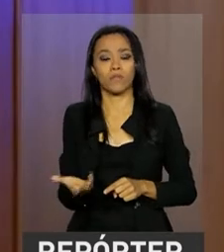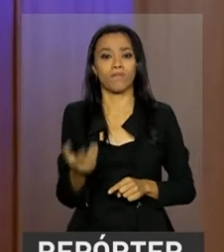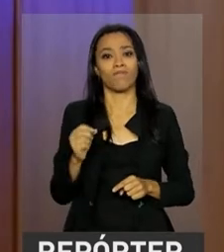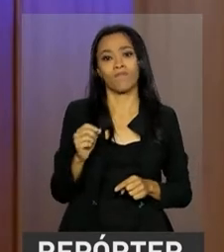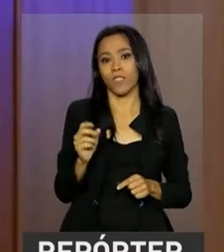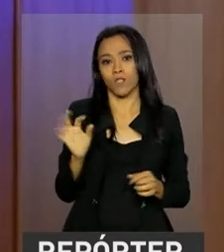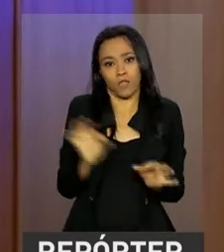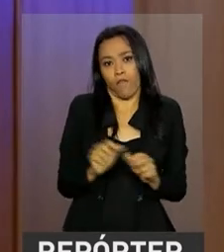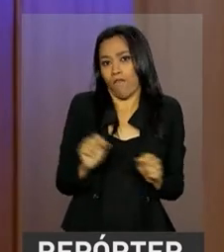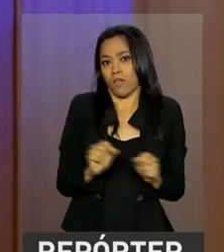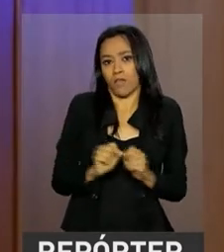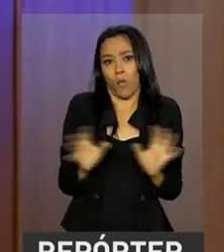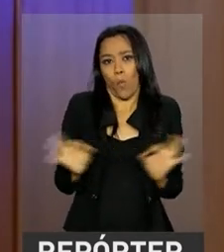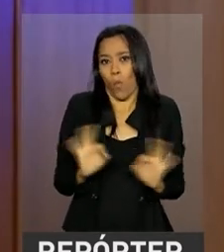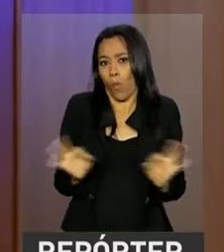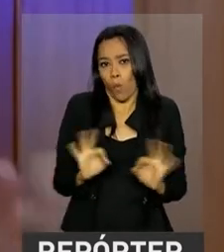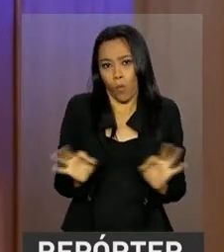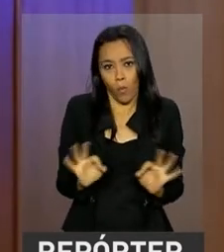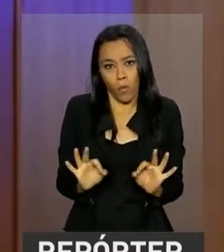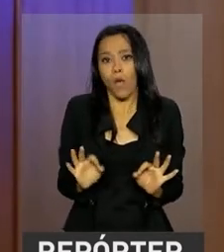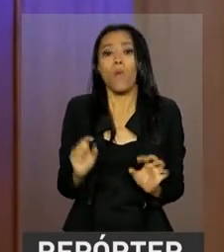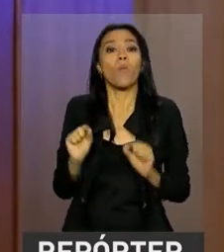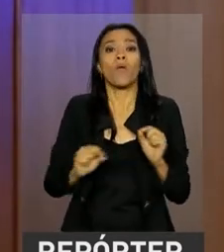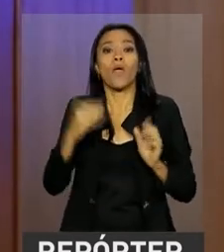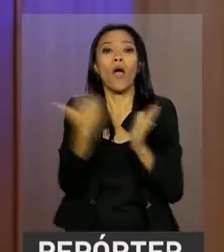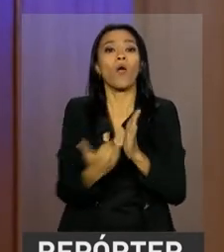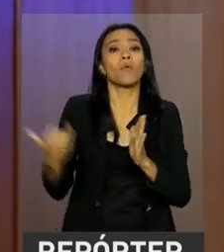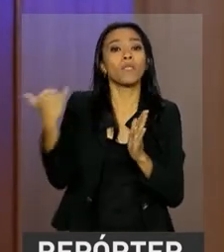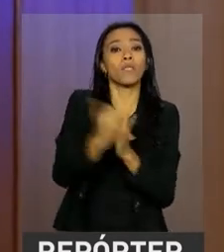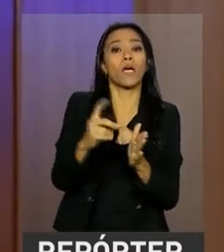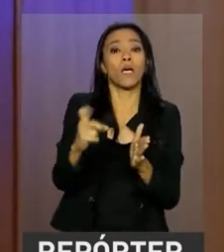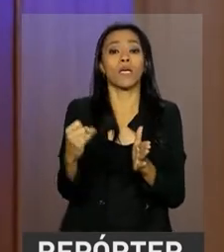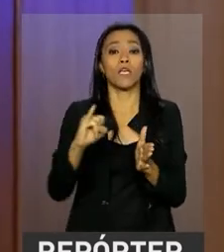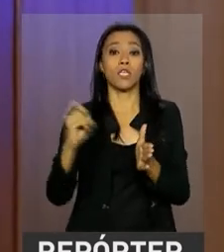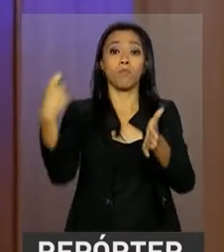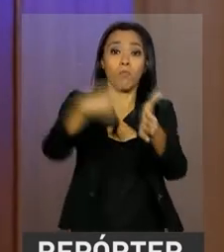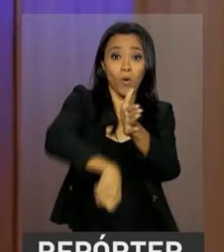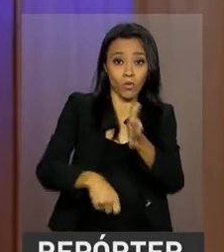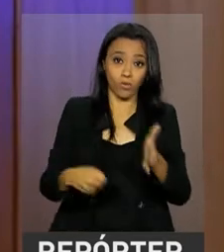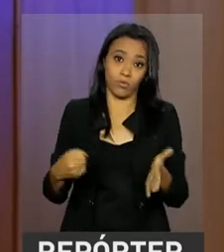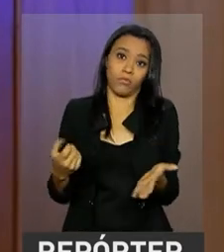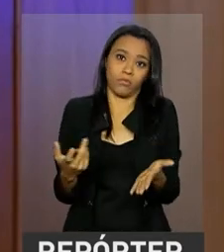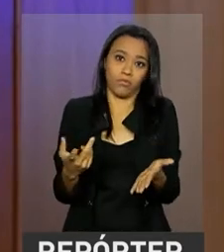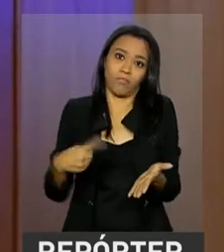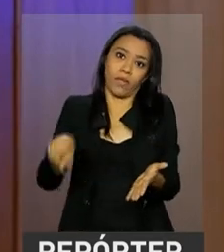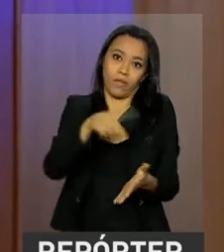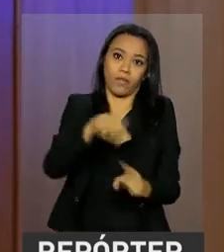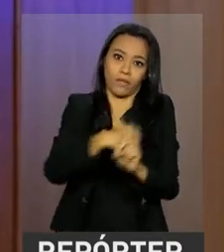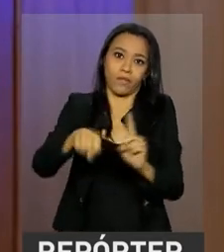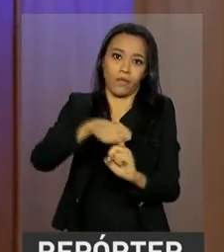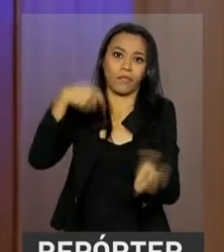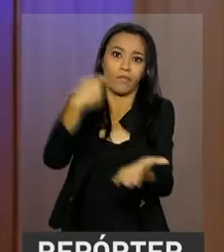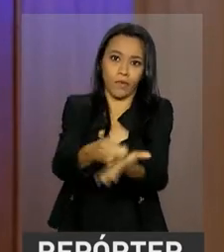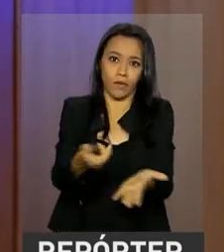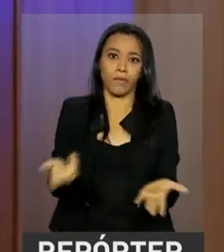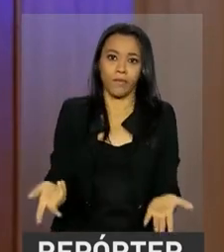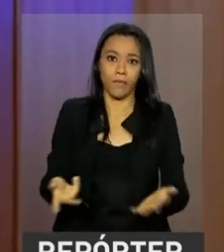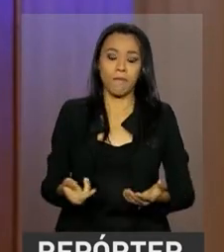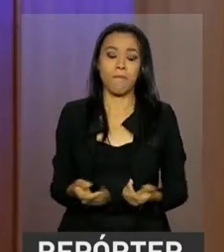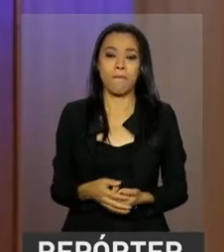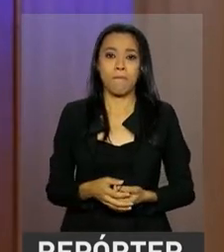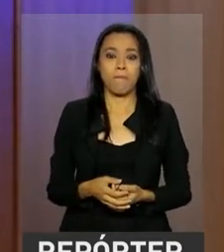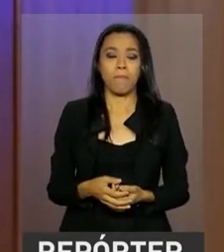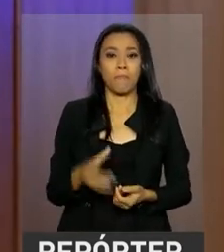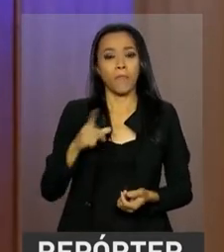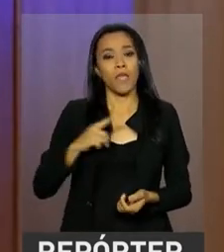governante aumentar impostos e aumentar a carga sobre a sociedade houve